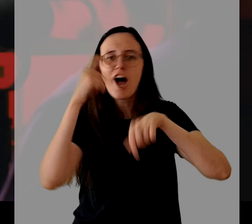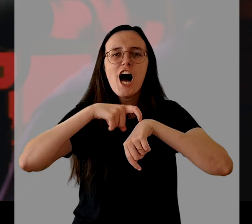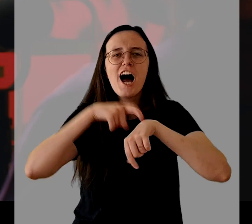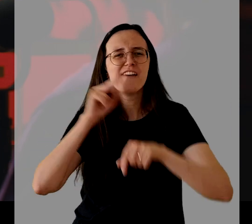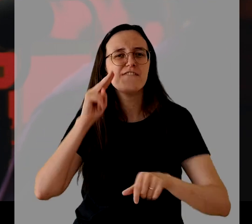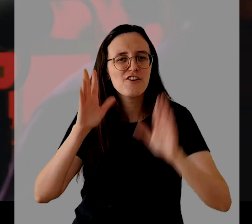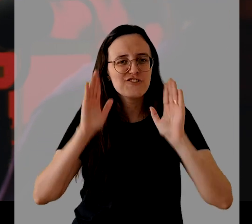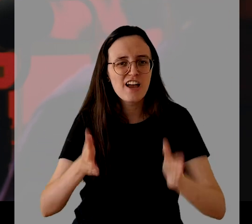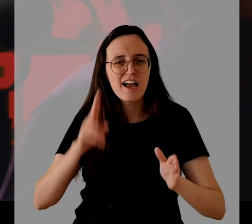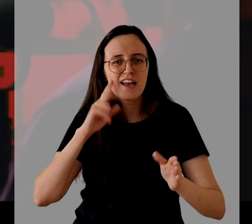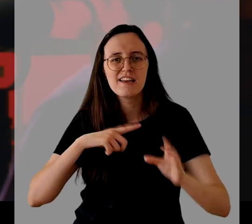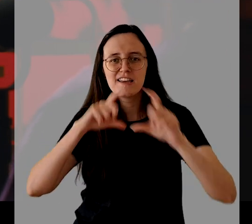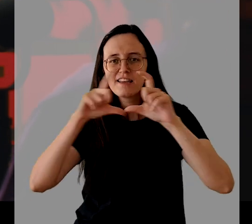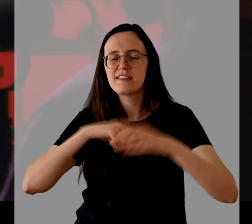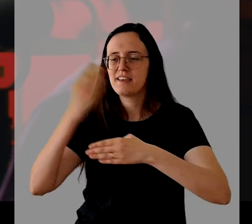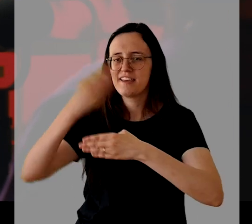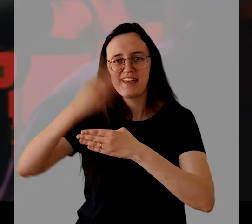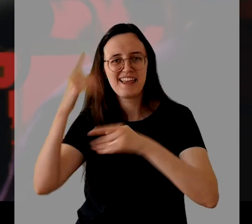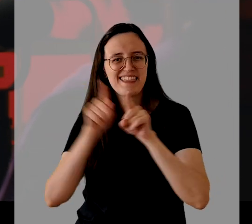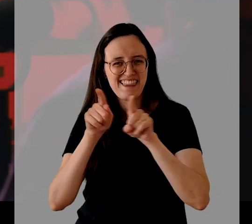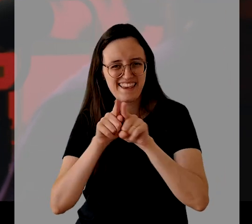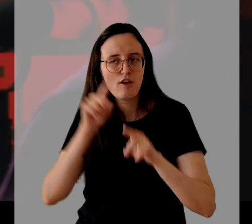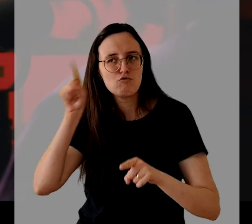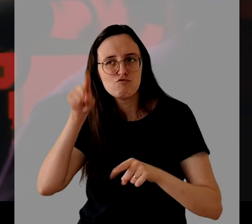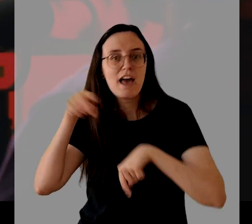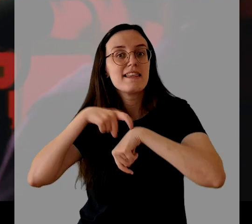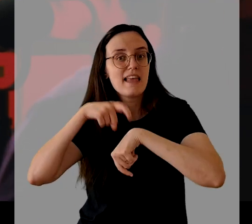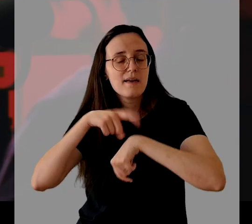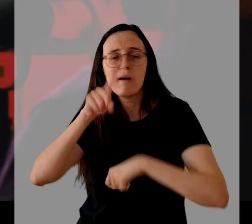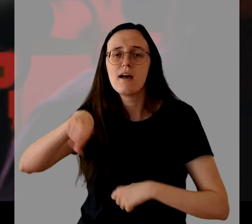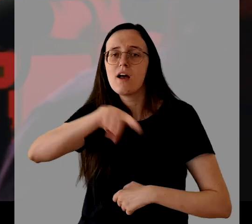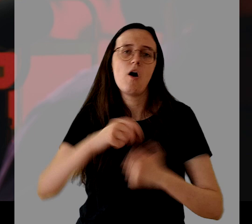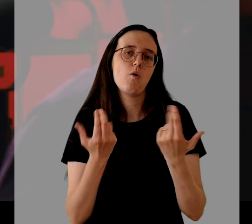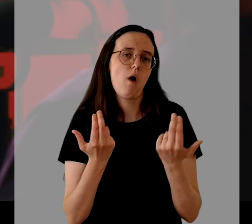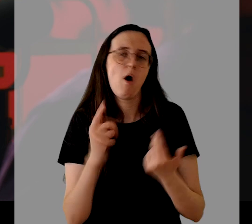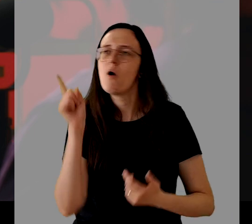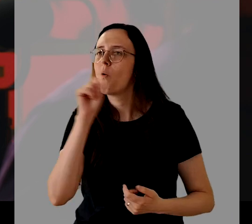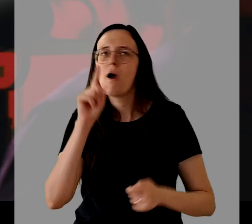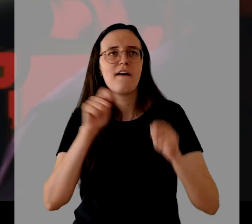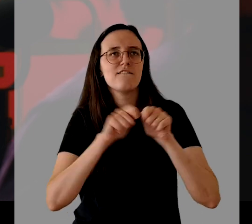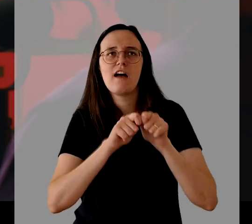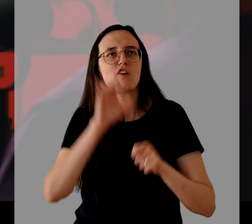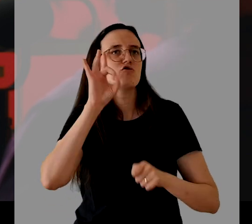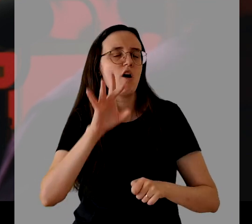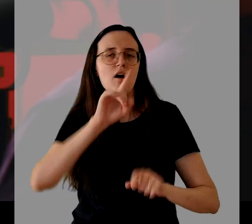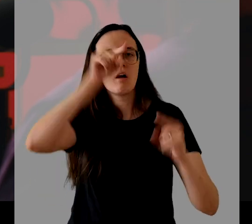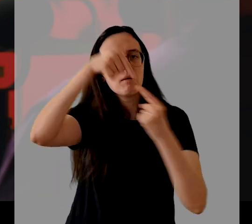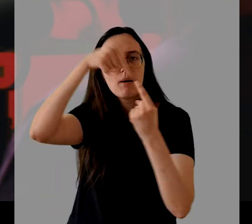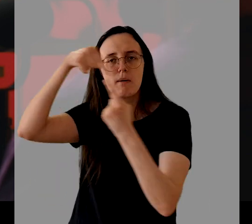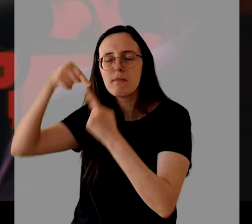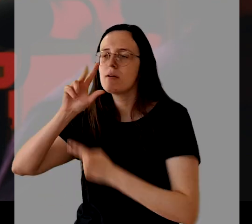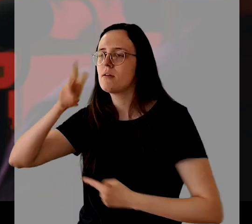cronômetrozinho, aquele reloginho, na verdade, girando numa claquete, né? E também é o que vocês fazem, vocês não fazem só